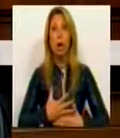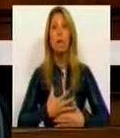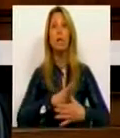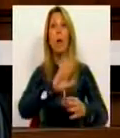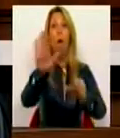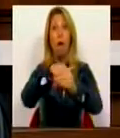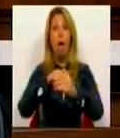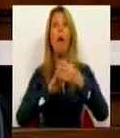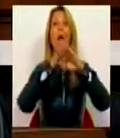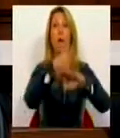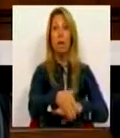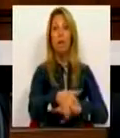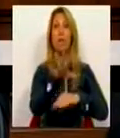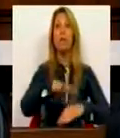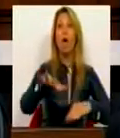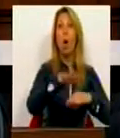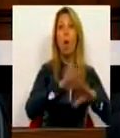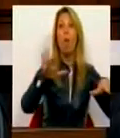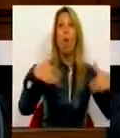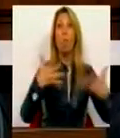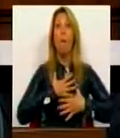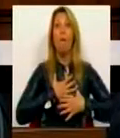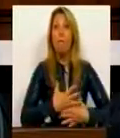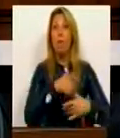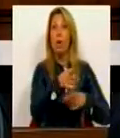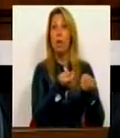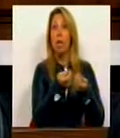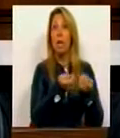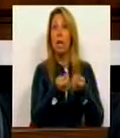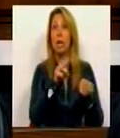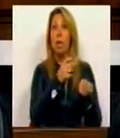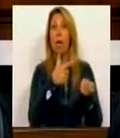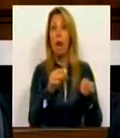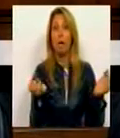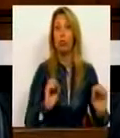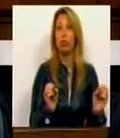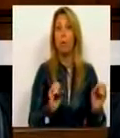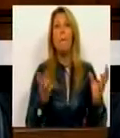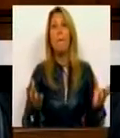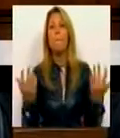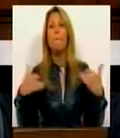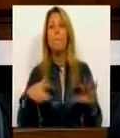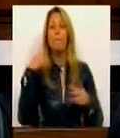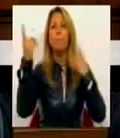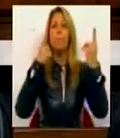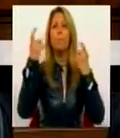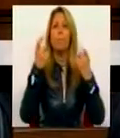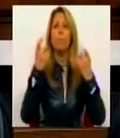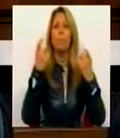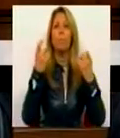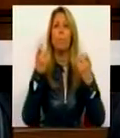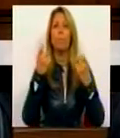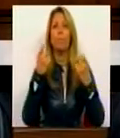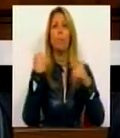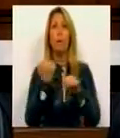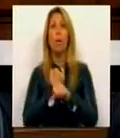palcos para os quais não está claramente vocacionada a organização NATO. Estou a pensar, desde logo, nas missões